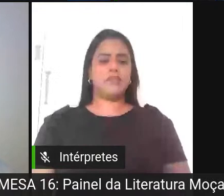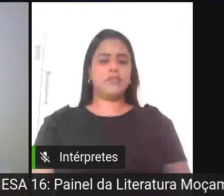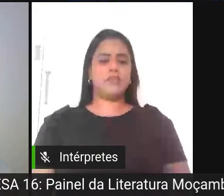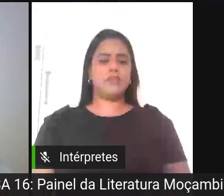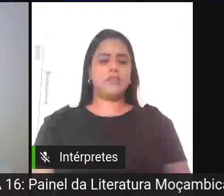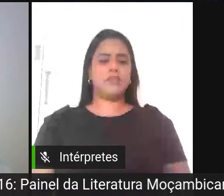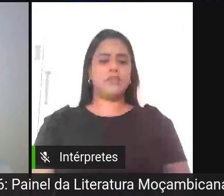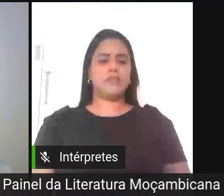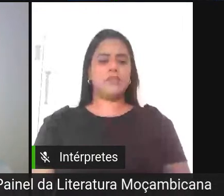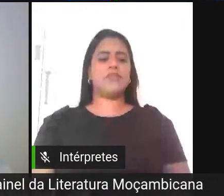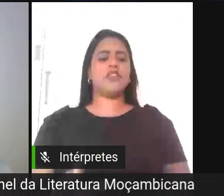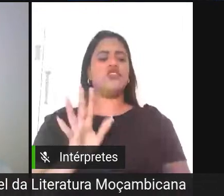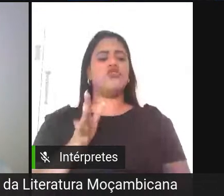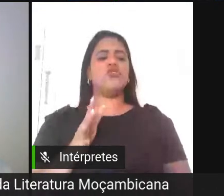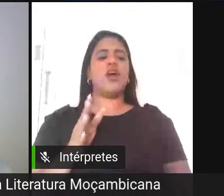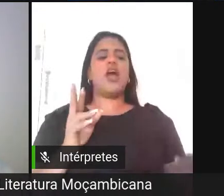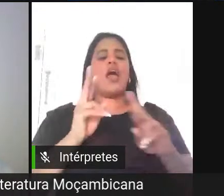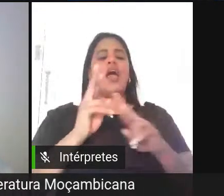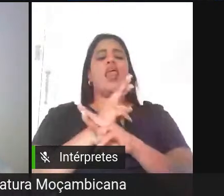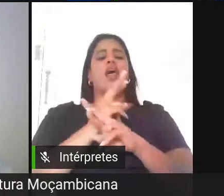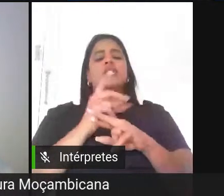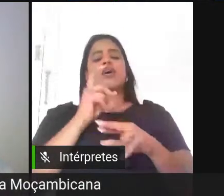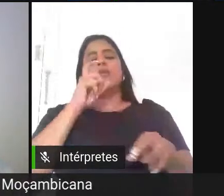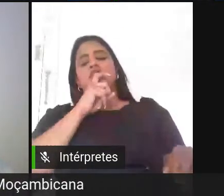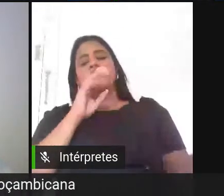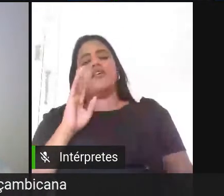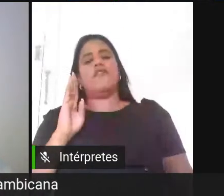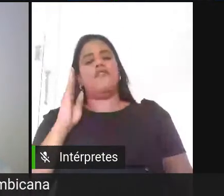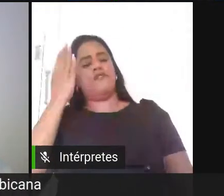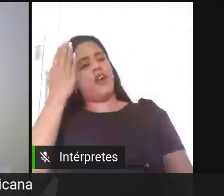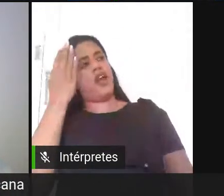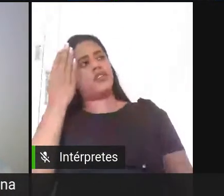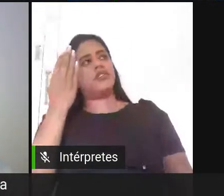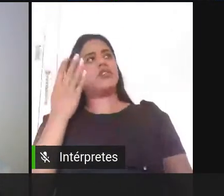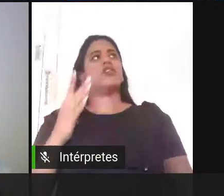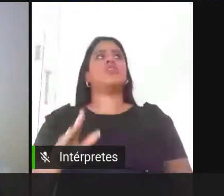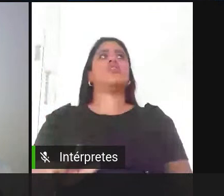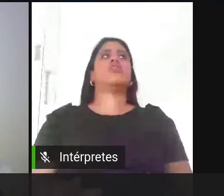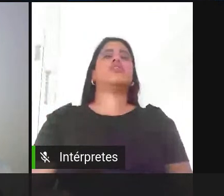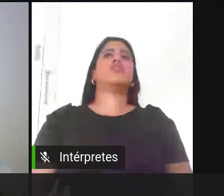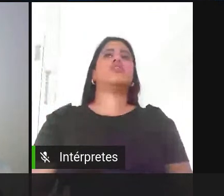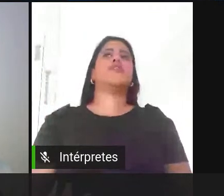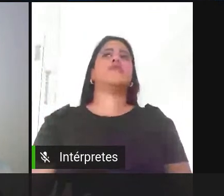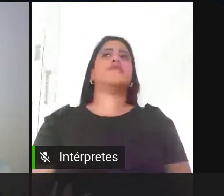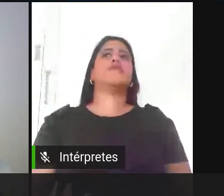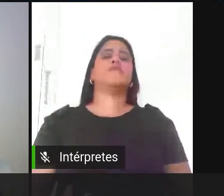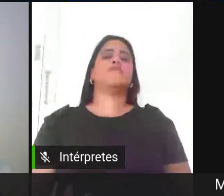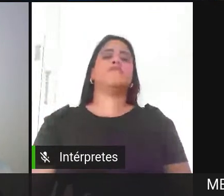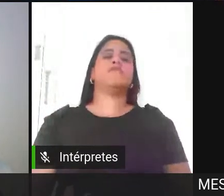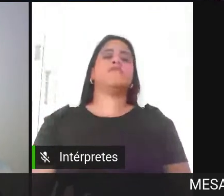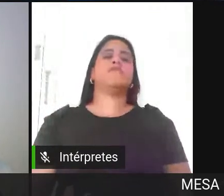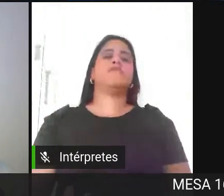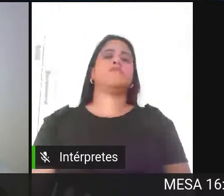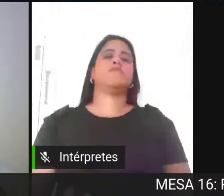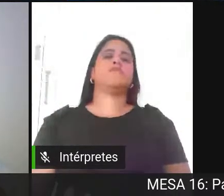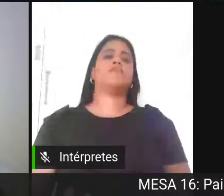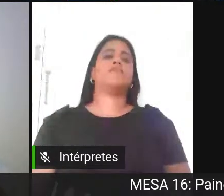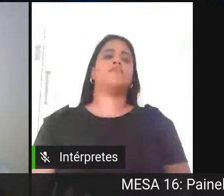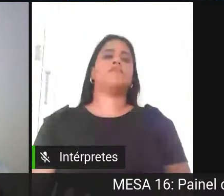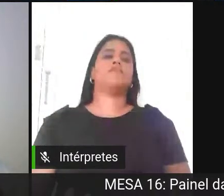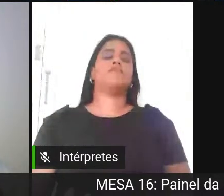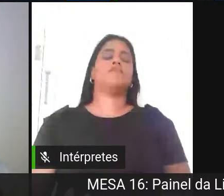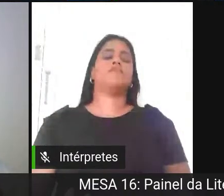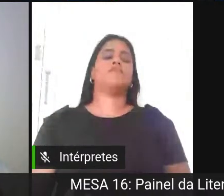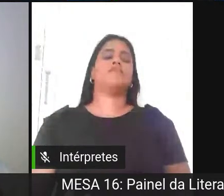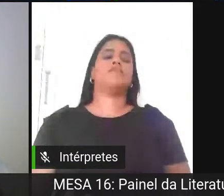relação com a mentira e a falsidade, no meu livro Omitir Não É Mentir. Portanto, já escrevi